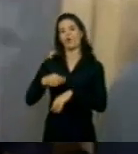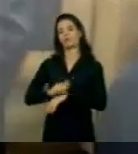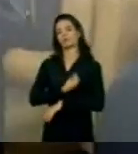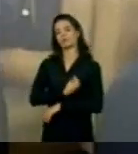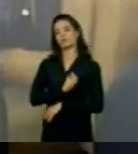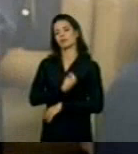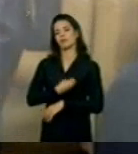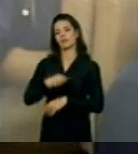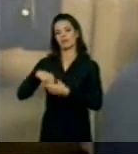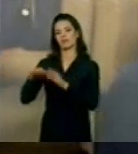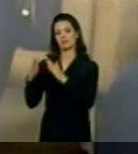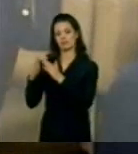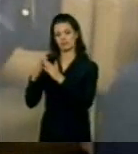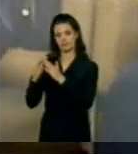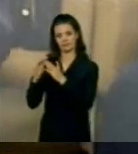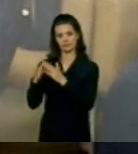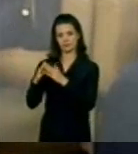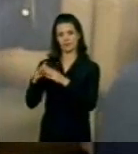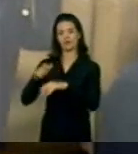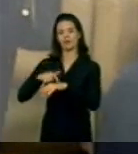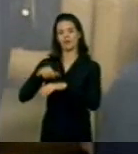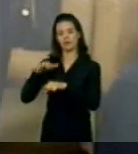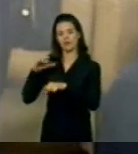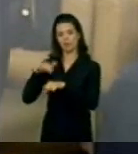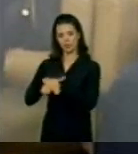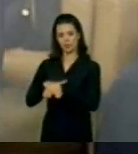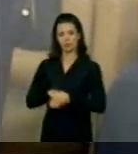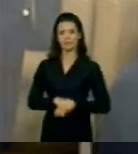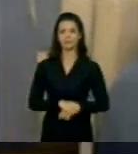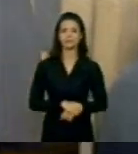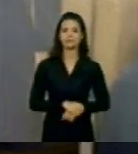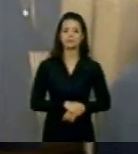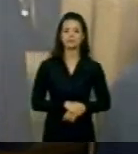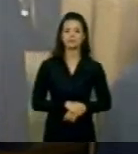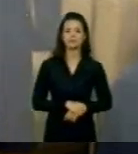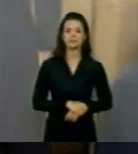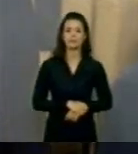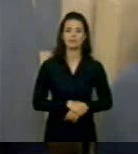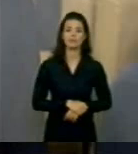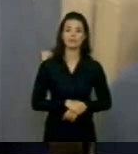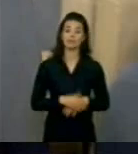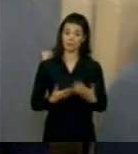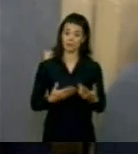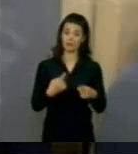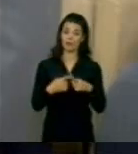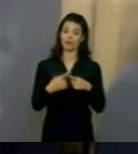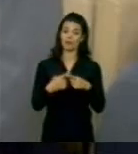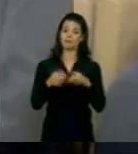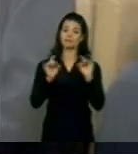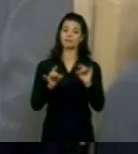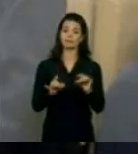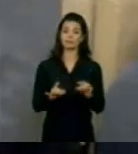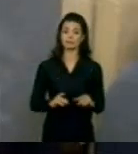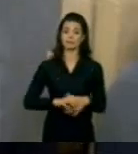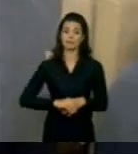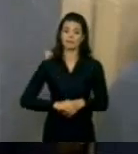noturno. Isso porque, e peço a devida vênia para concluir, por uma razão específica. A imunidade